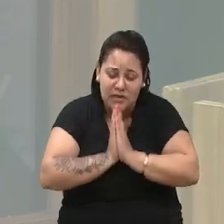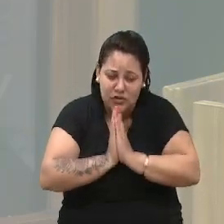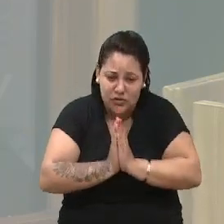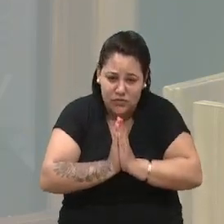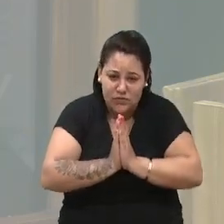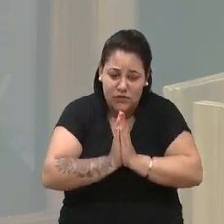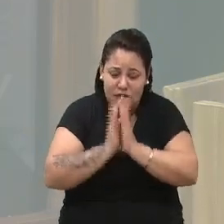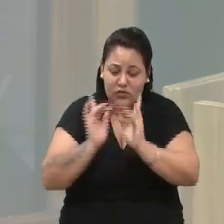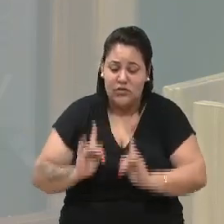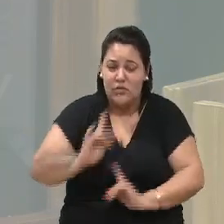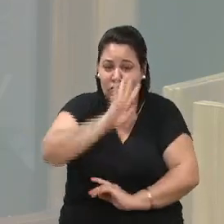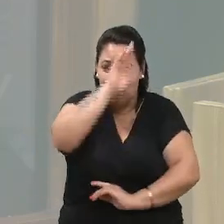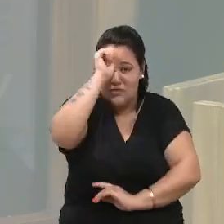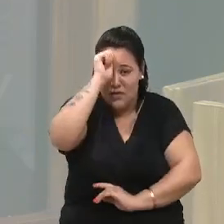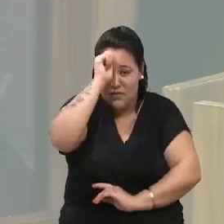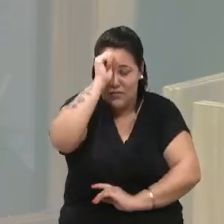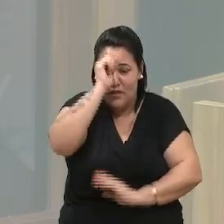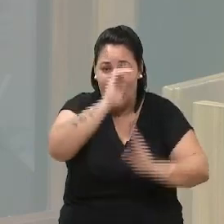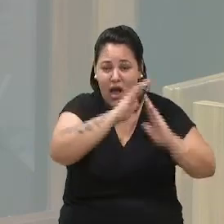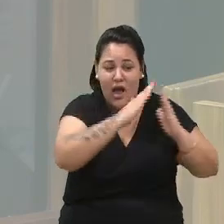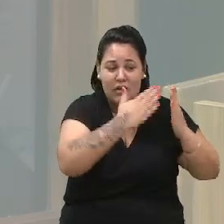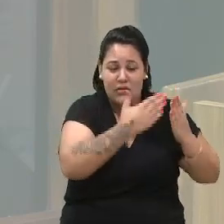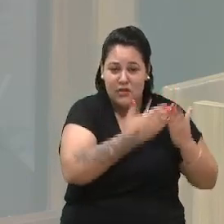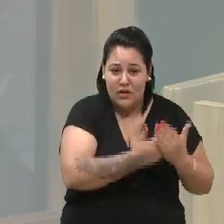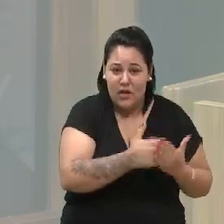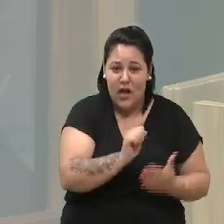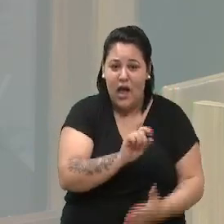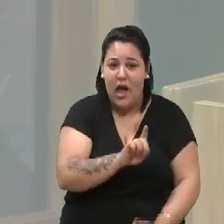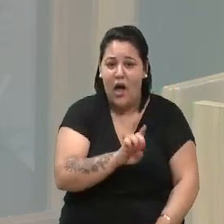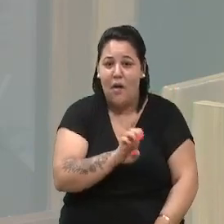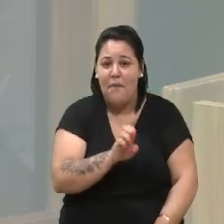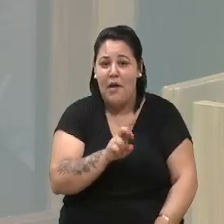municipal. A escola Governador Roberto Silveira,